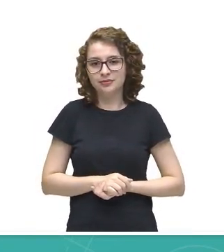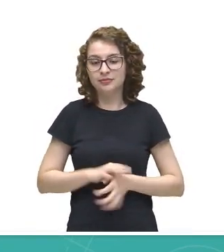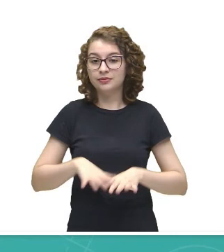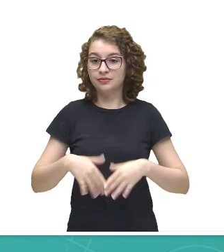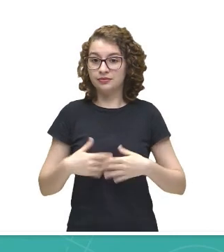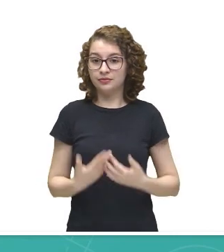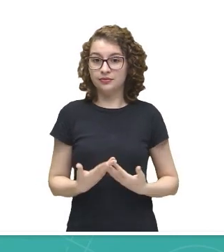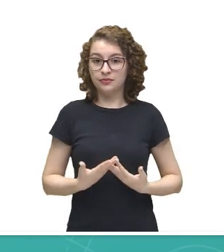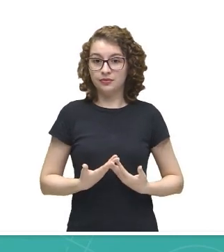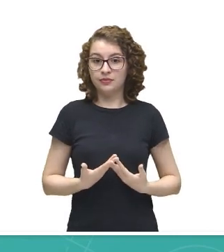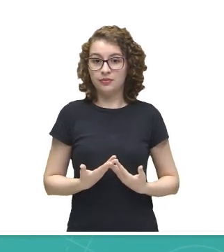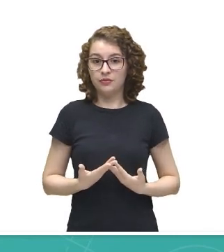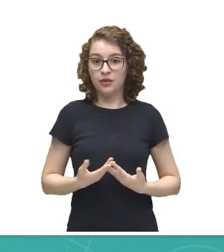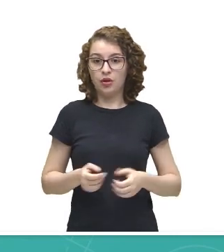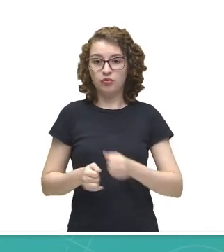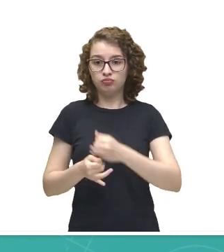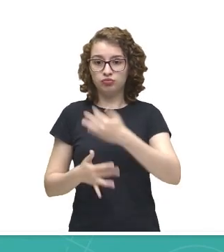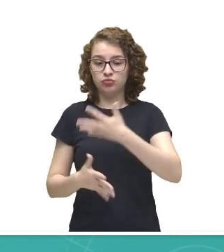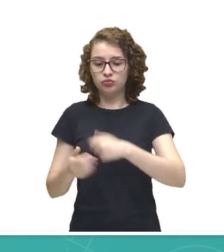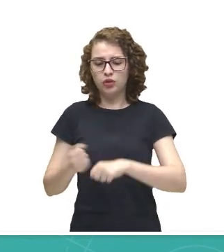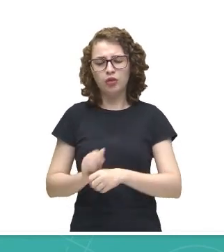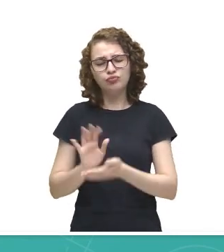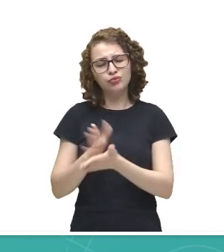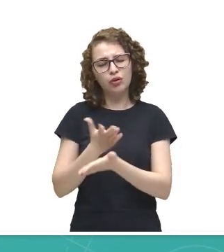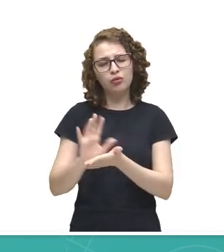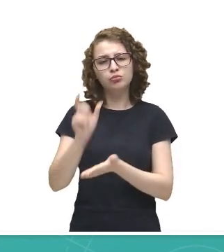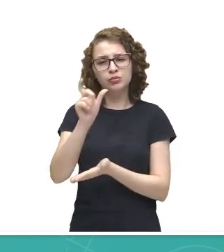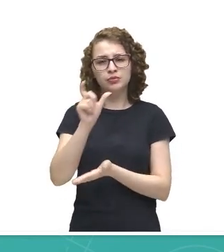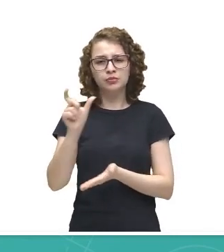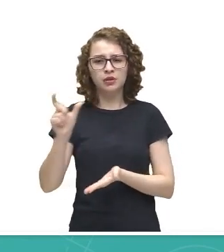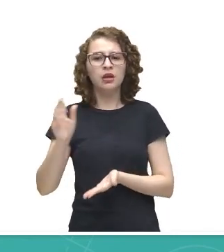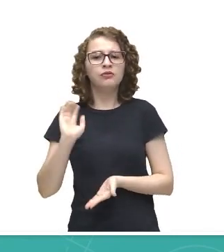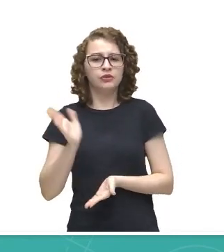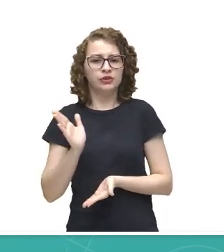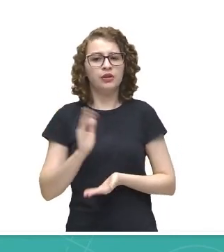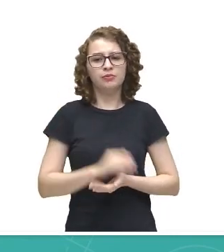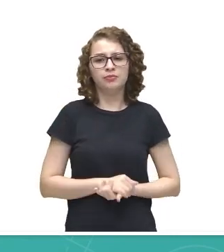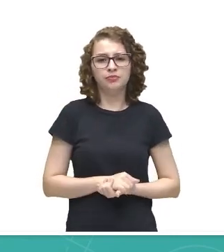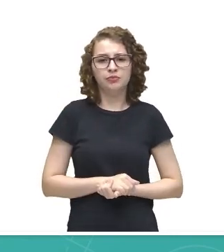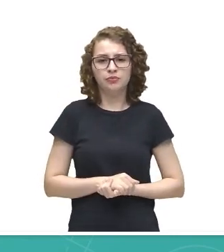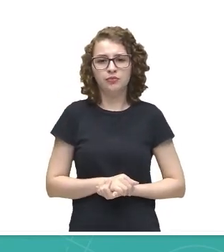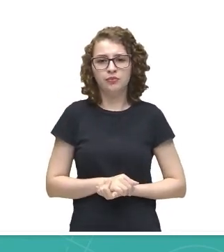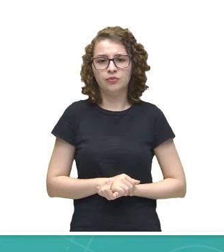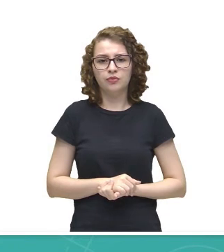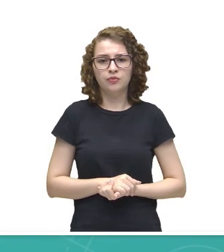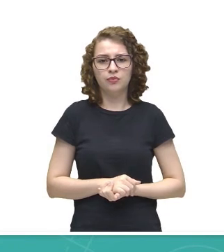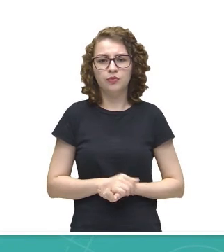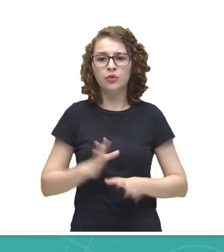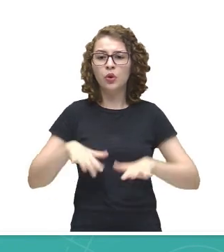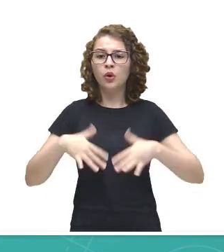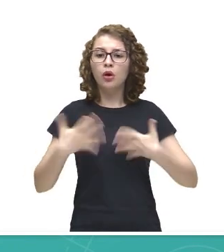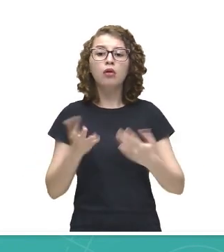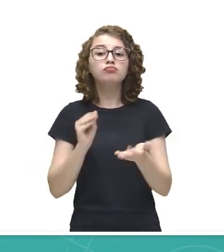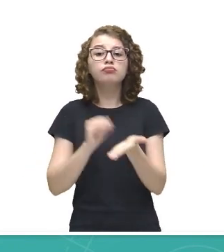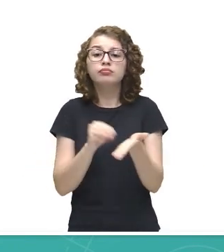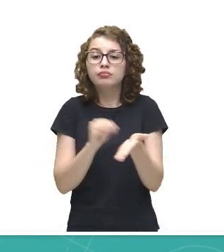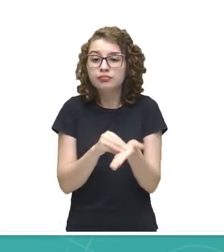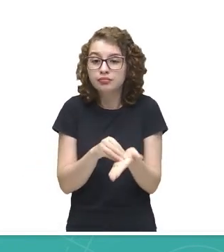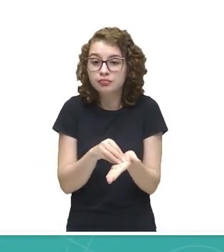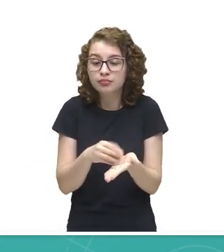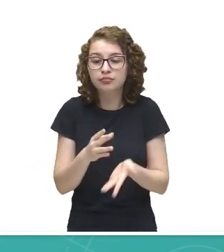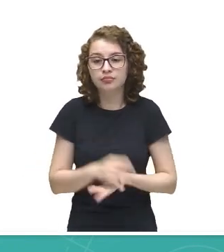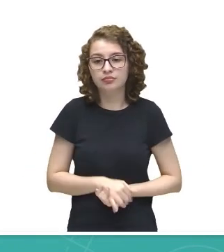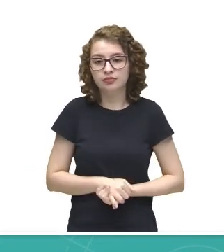bem, então aqui vocês já encontraram algumas. Vamos ver quais são as outras que estão escondidas aí no nosso caça-palavras? Então, de